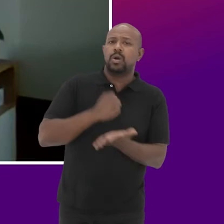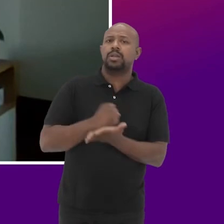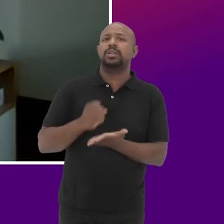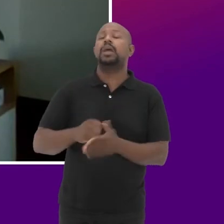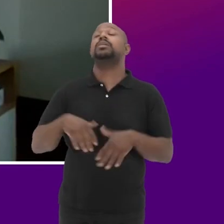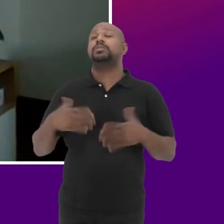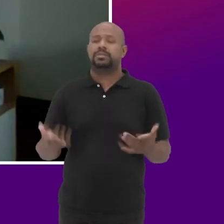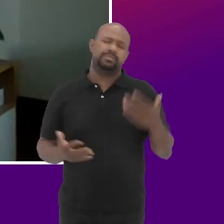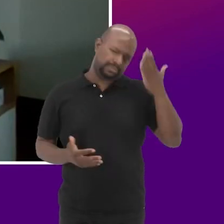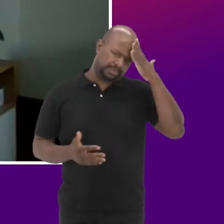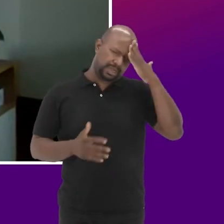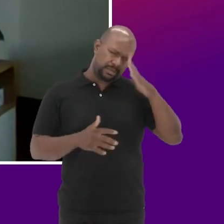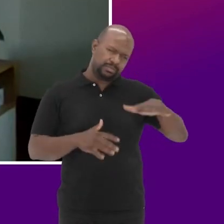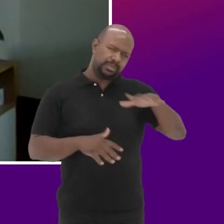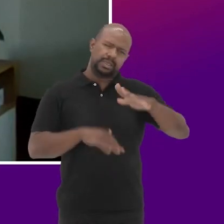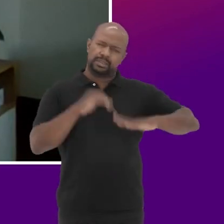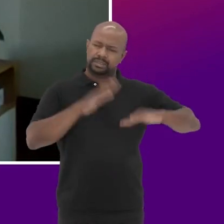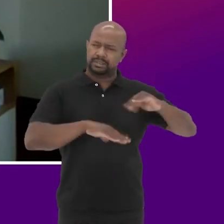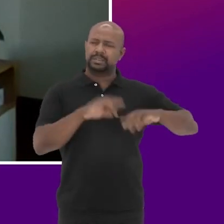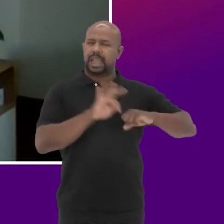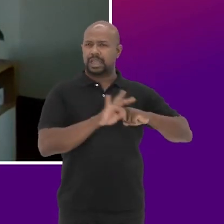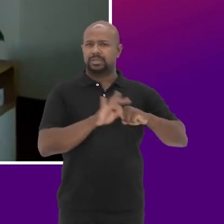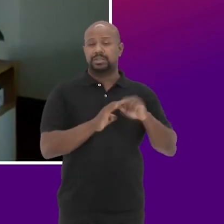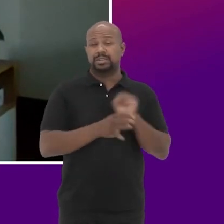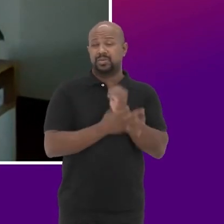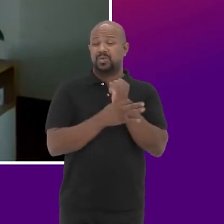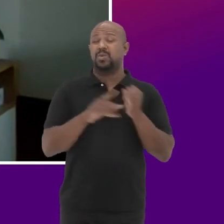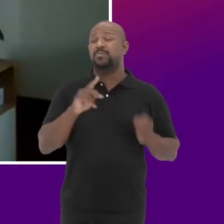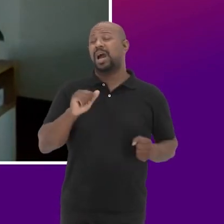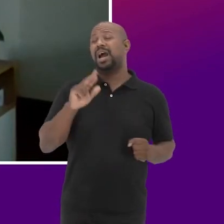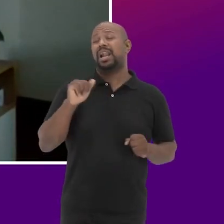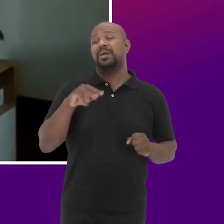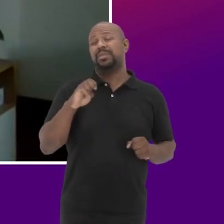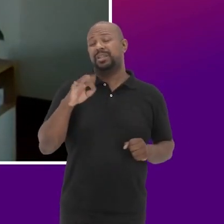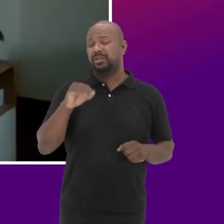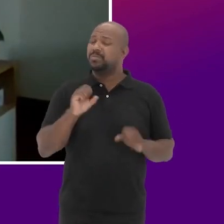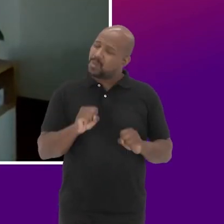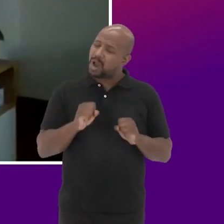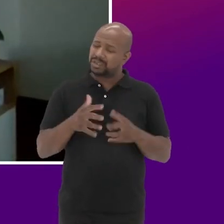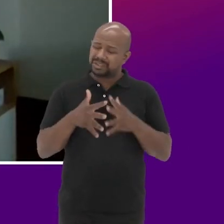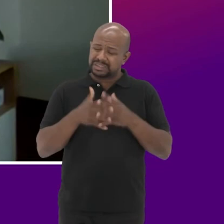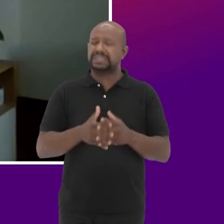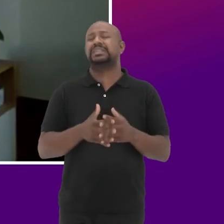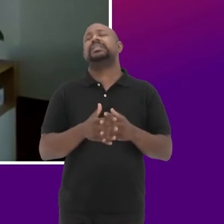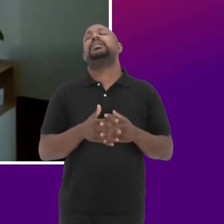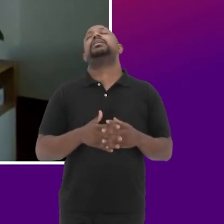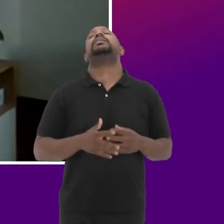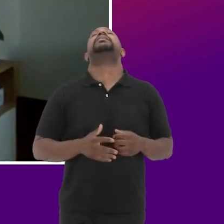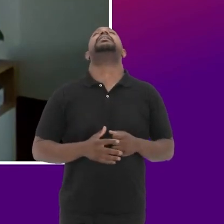E nós sabemos que nas questões técnicas, os seguros paramétricos podem dificultar